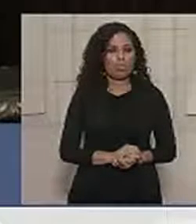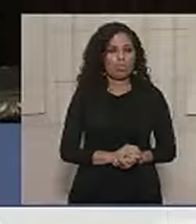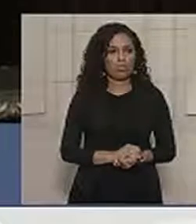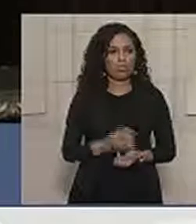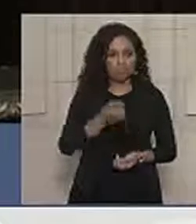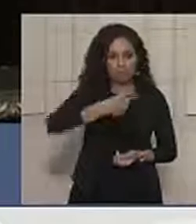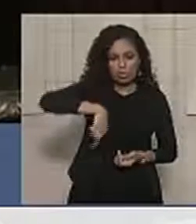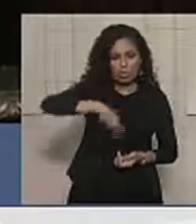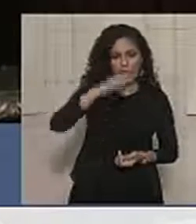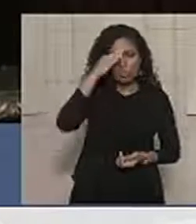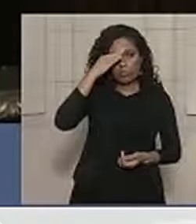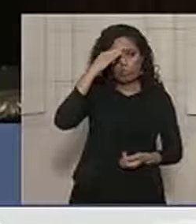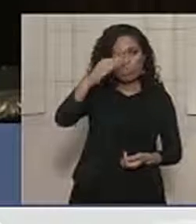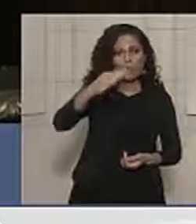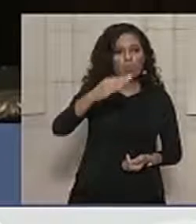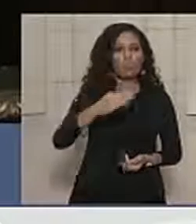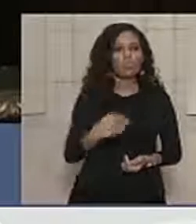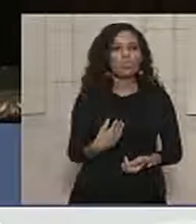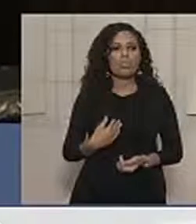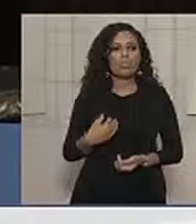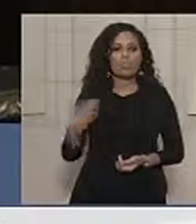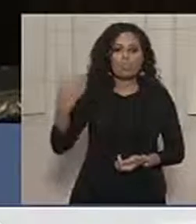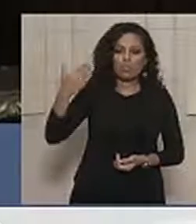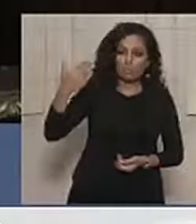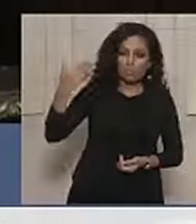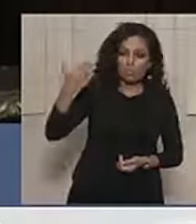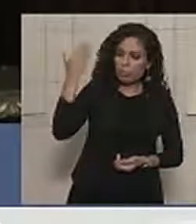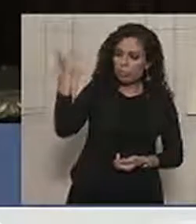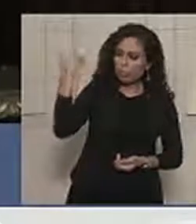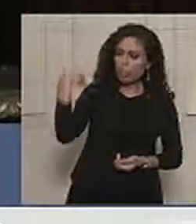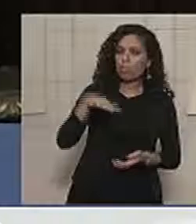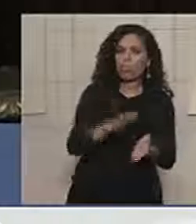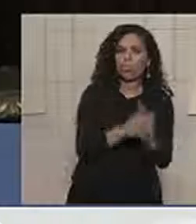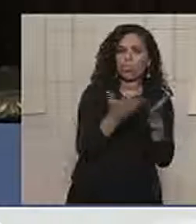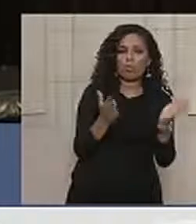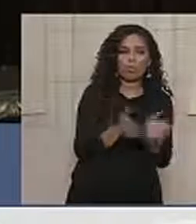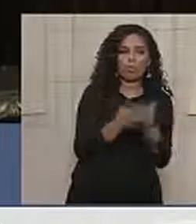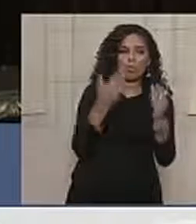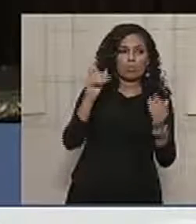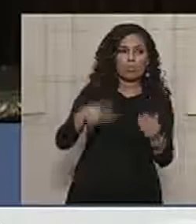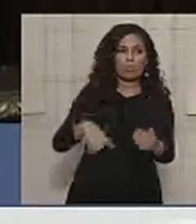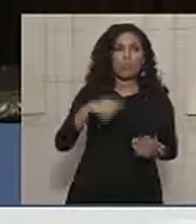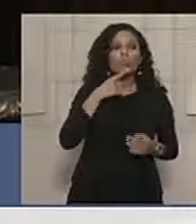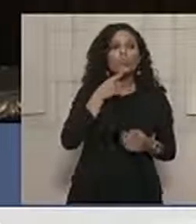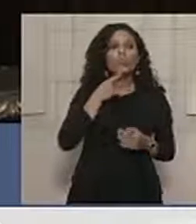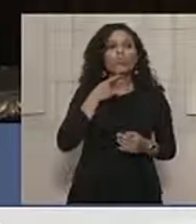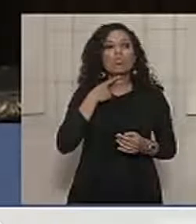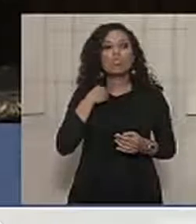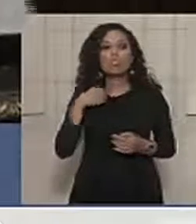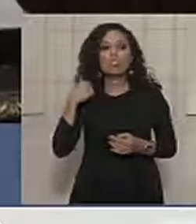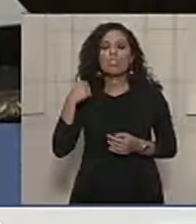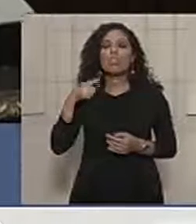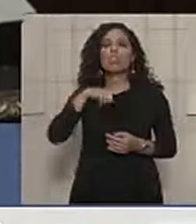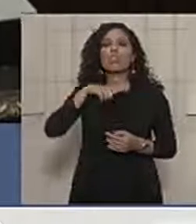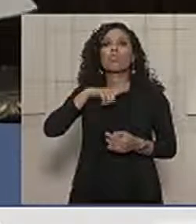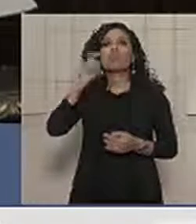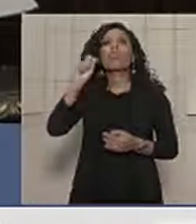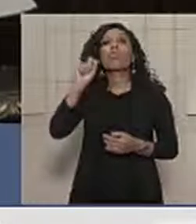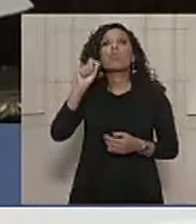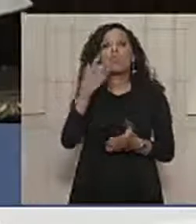para nós, principalmente que viemos das camadas populares, que é a possibilidade de acessar a educação.